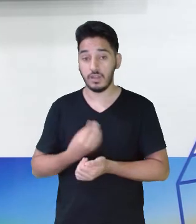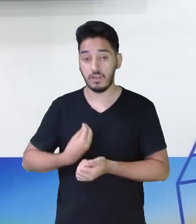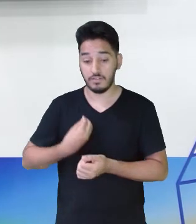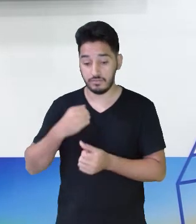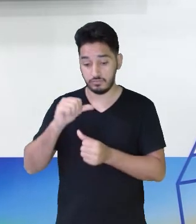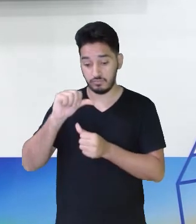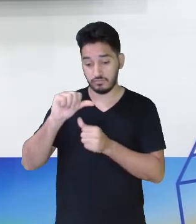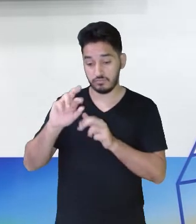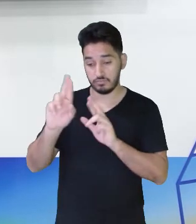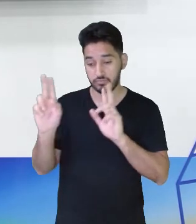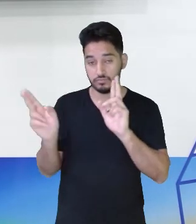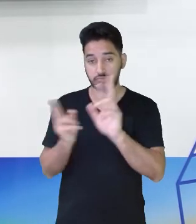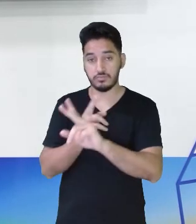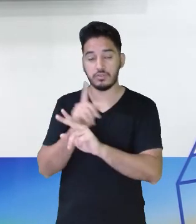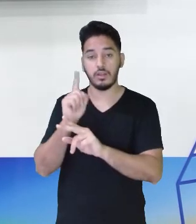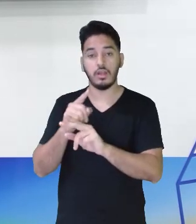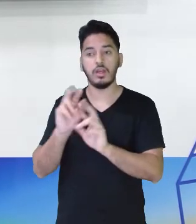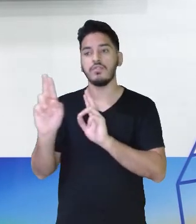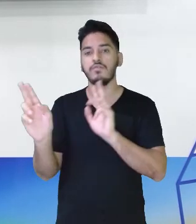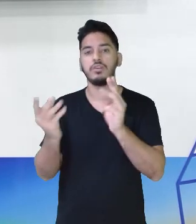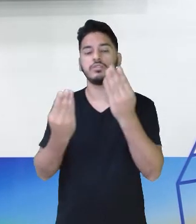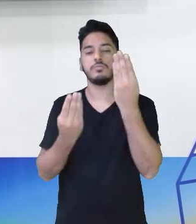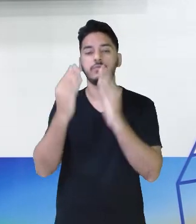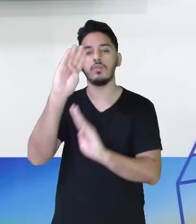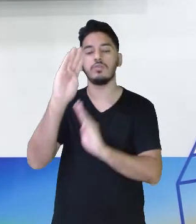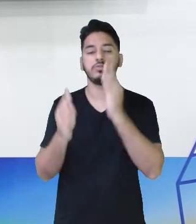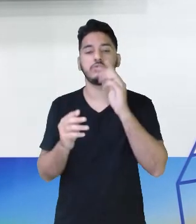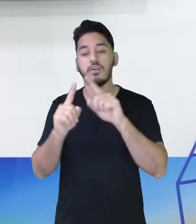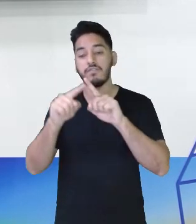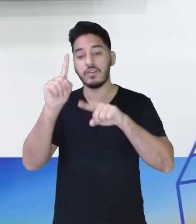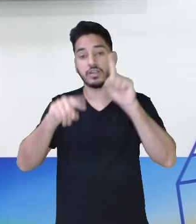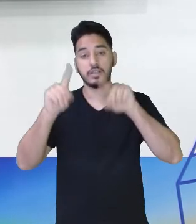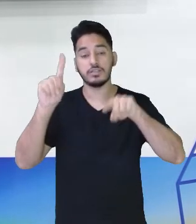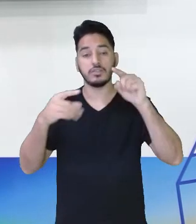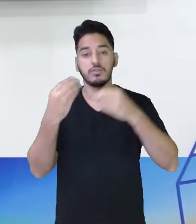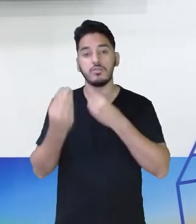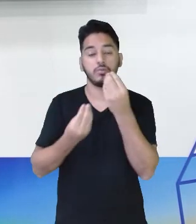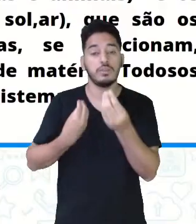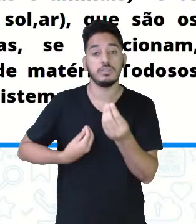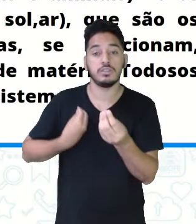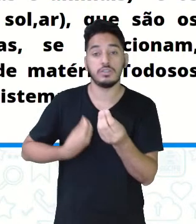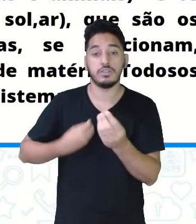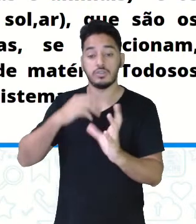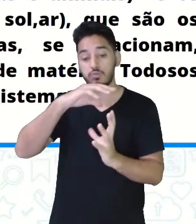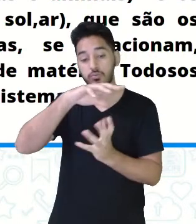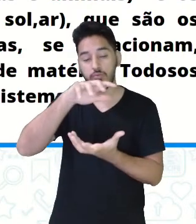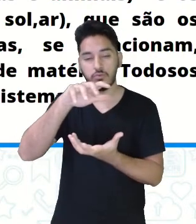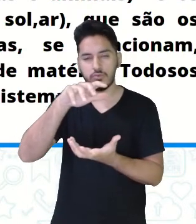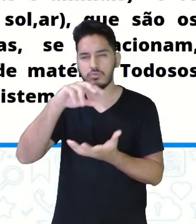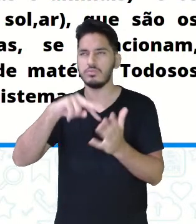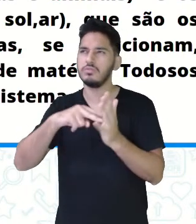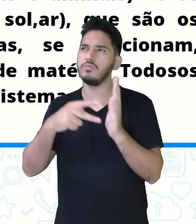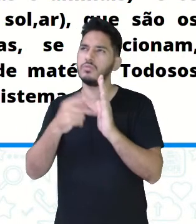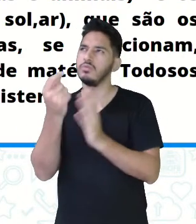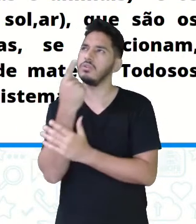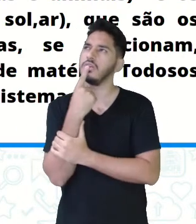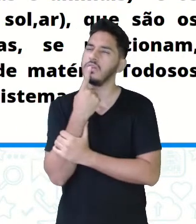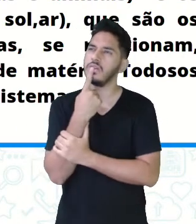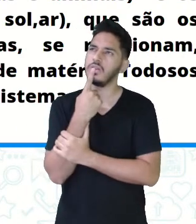Biodiversidade é a diversidade biológica e consiste na variedade de formas existentes no mundo. O que é que está querendo dizer